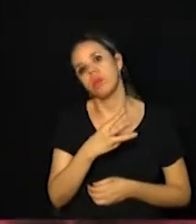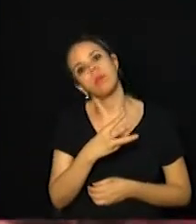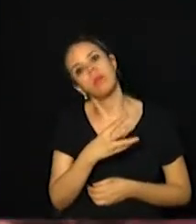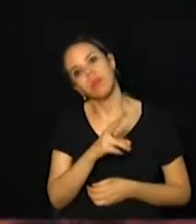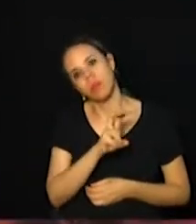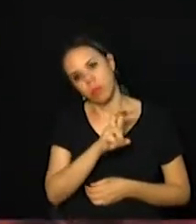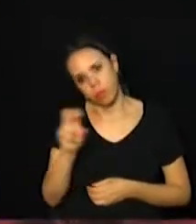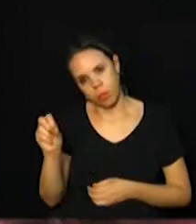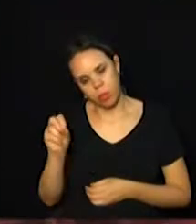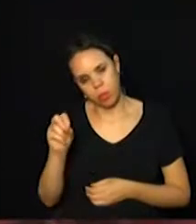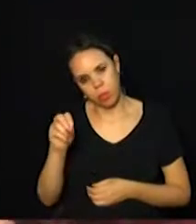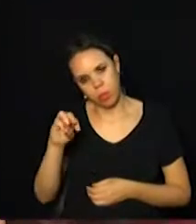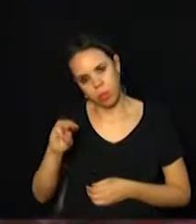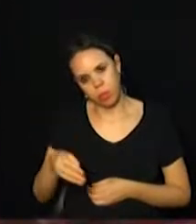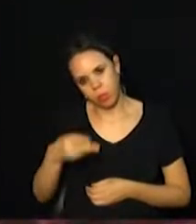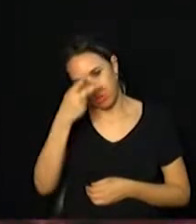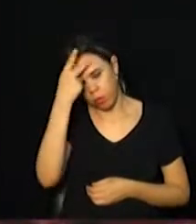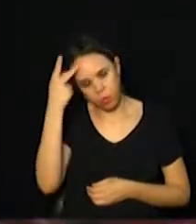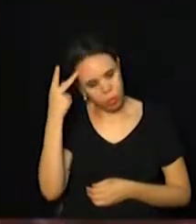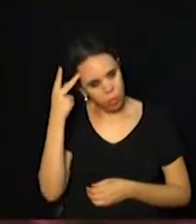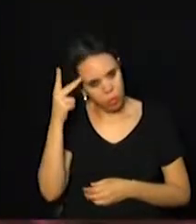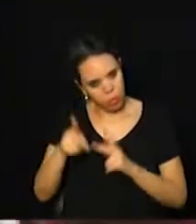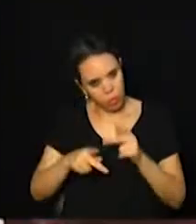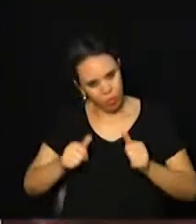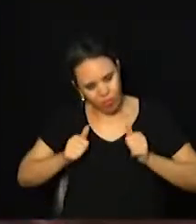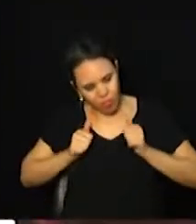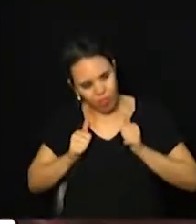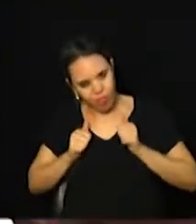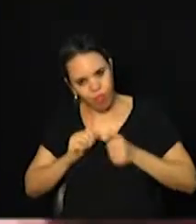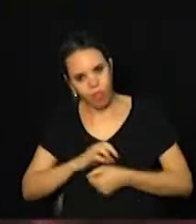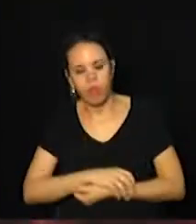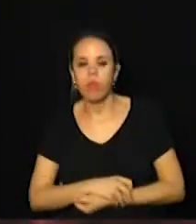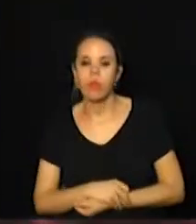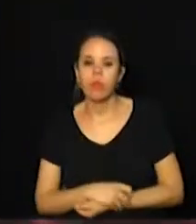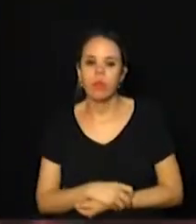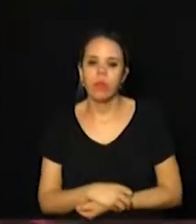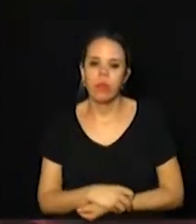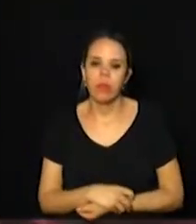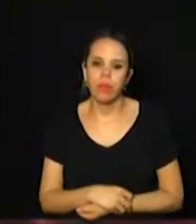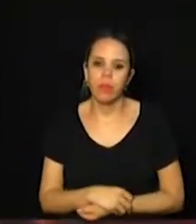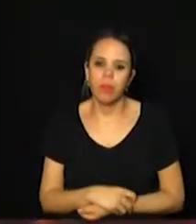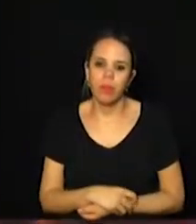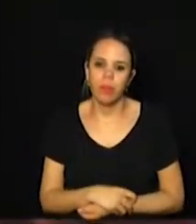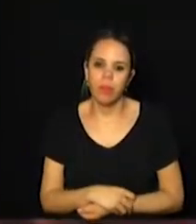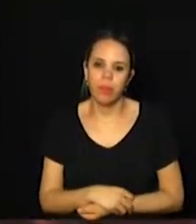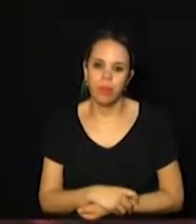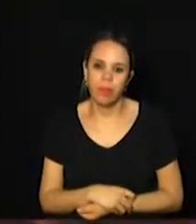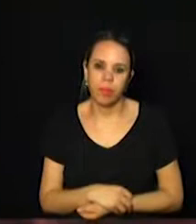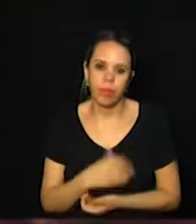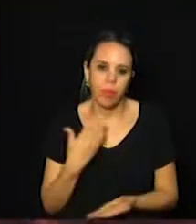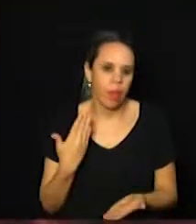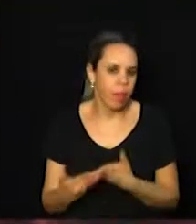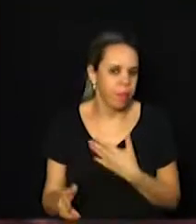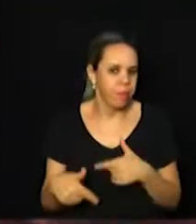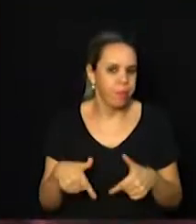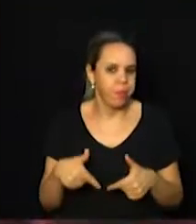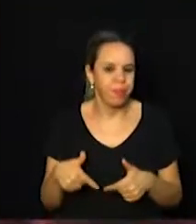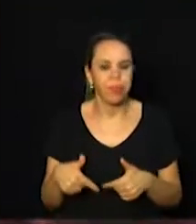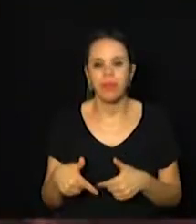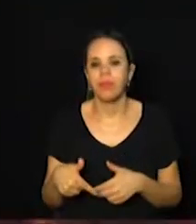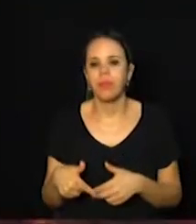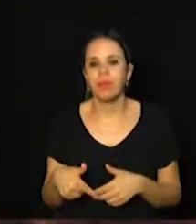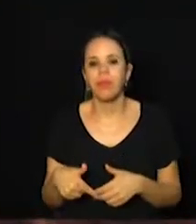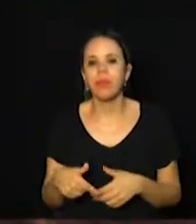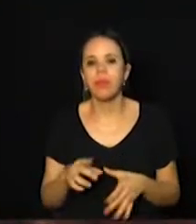frentista desempregados quem é sobre o frentista no Brasil o que perderam sua função